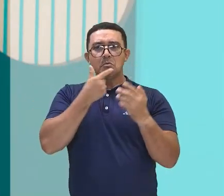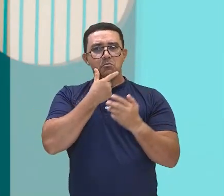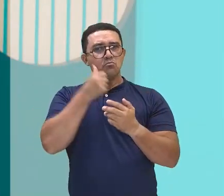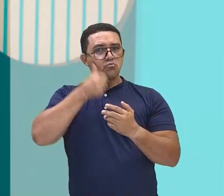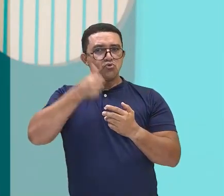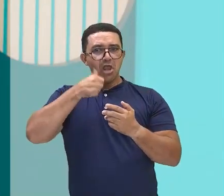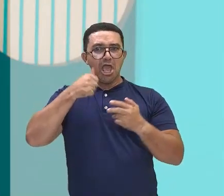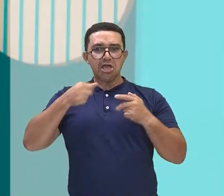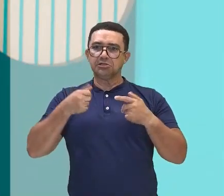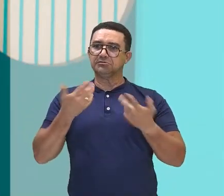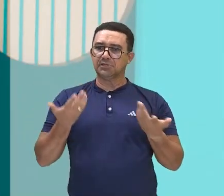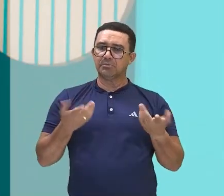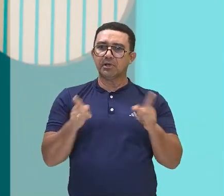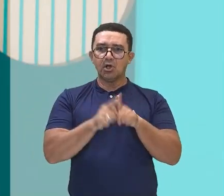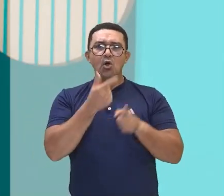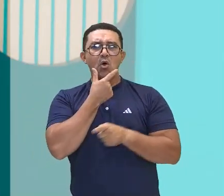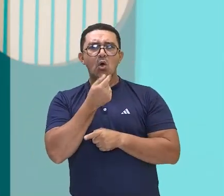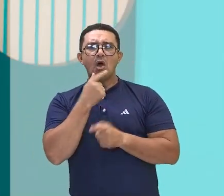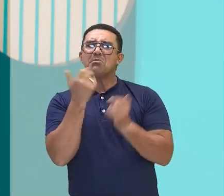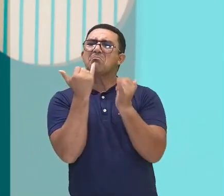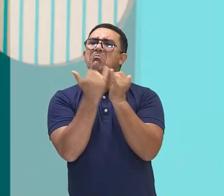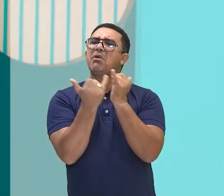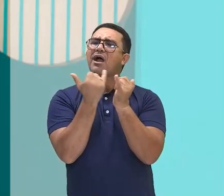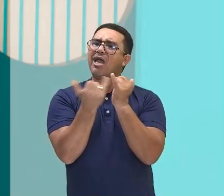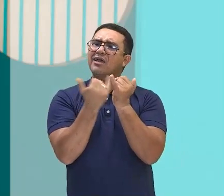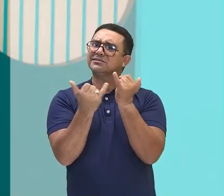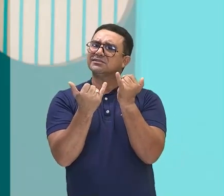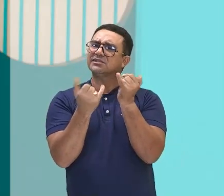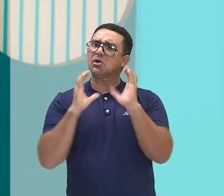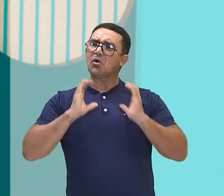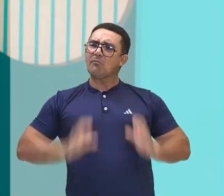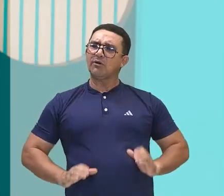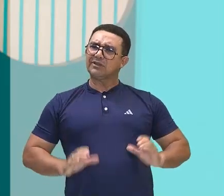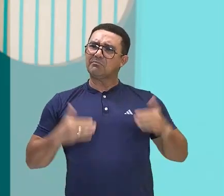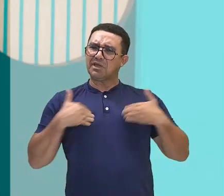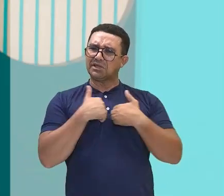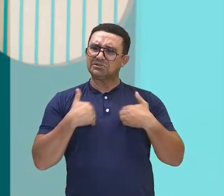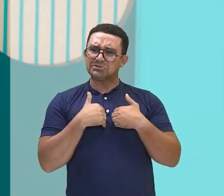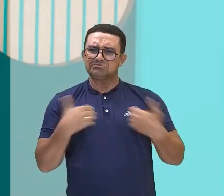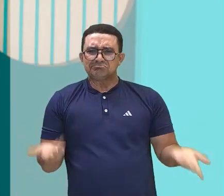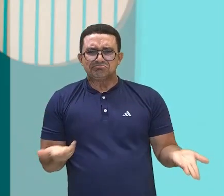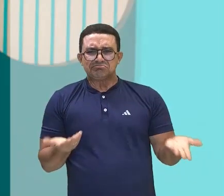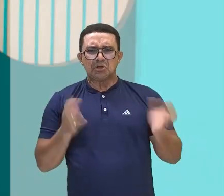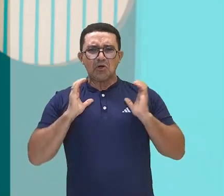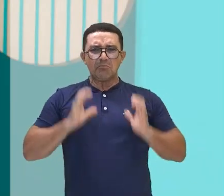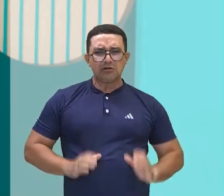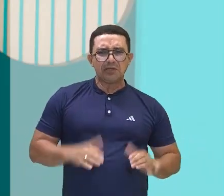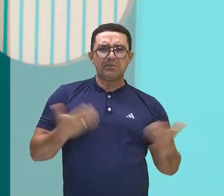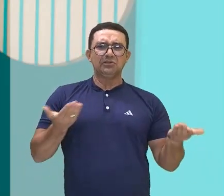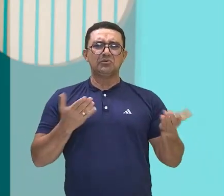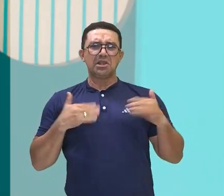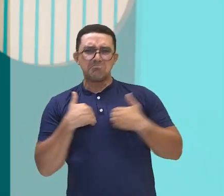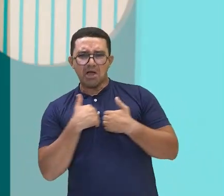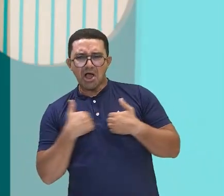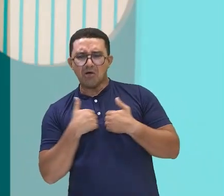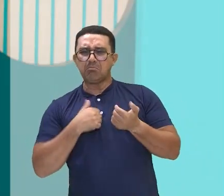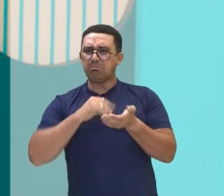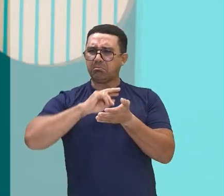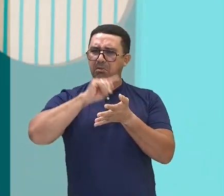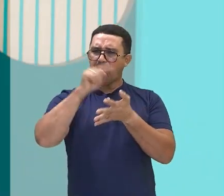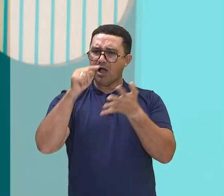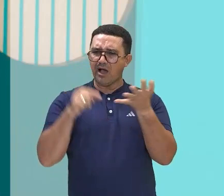tratados como se fossem animais mesmo. Olha, ela tem esse comportamento que parece de uma pomba, que parece não sei de quem. Então, nós vamos ter esse processo